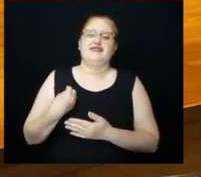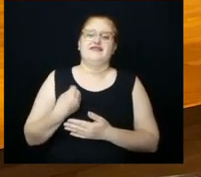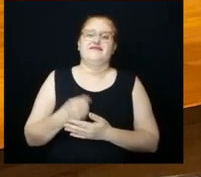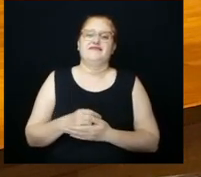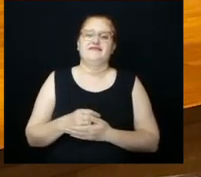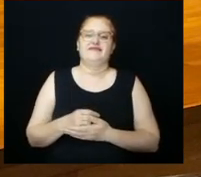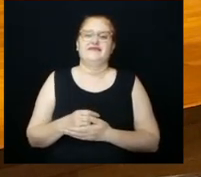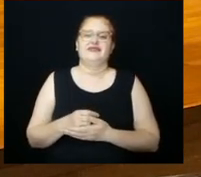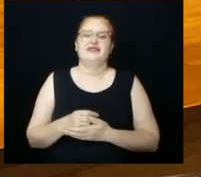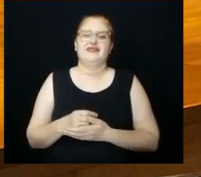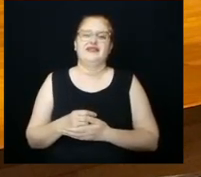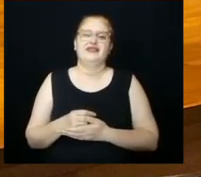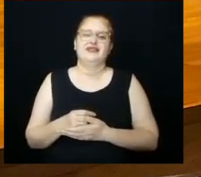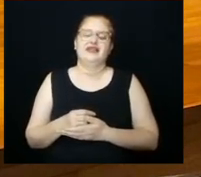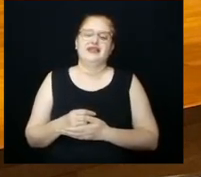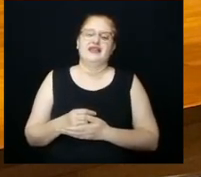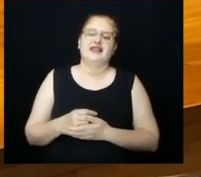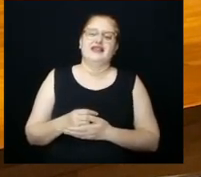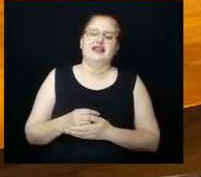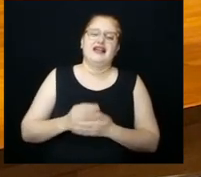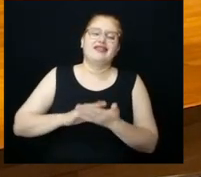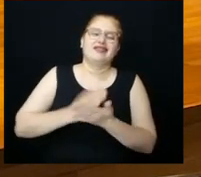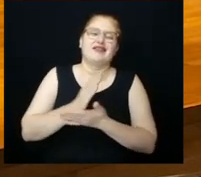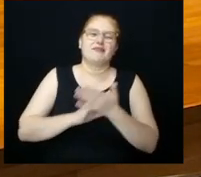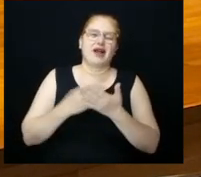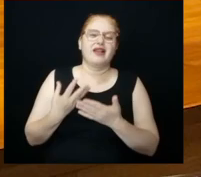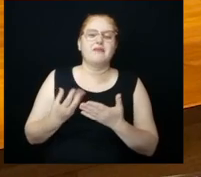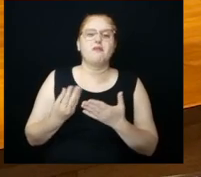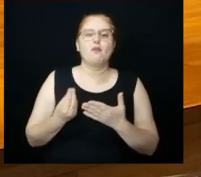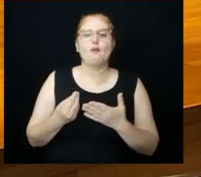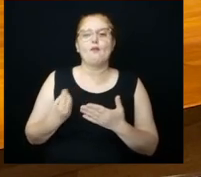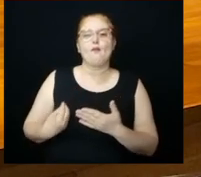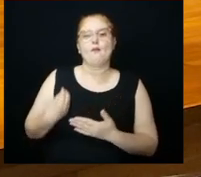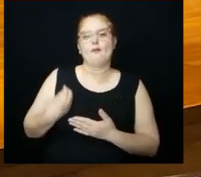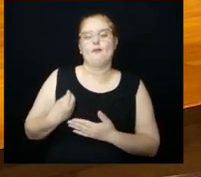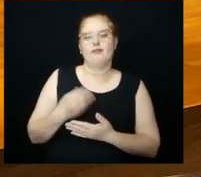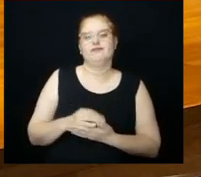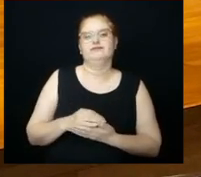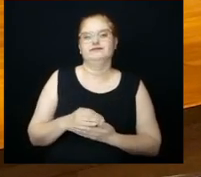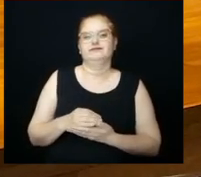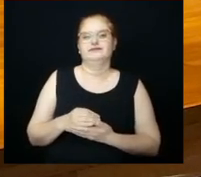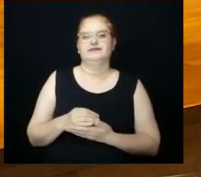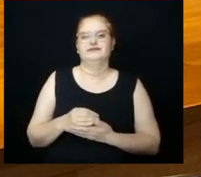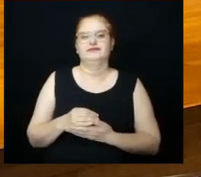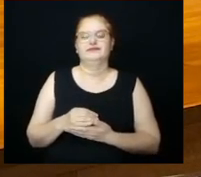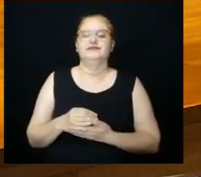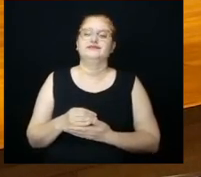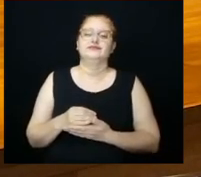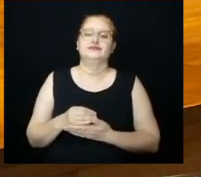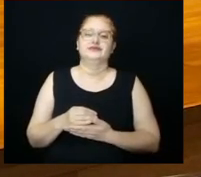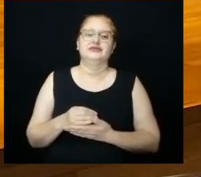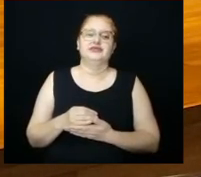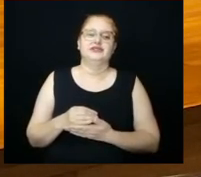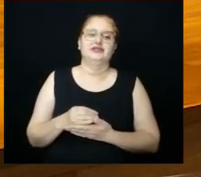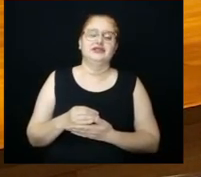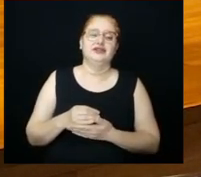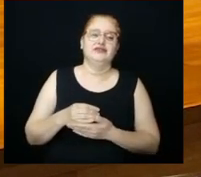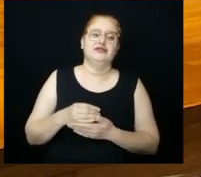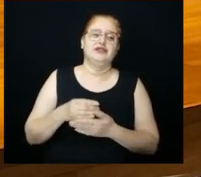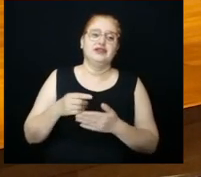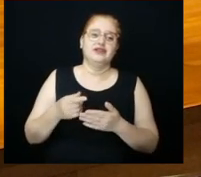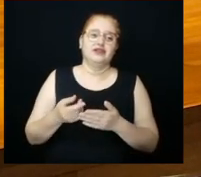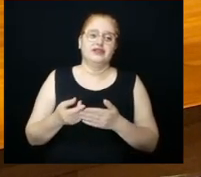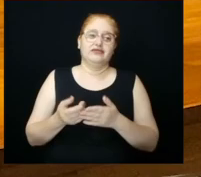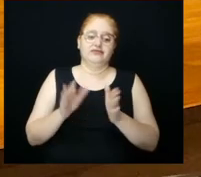que é atrapalha, o Manique é muito, atrapalha muito. Saem a enterrar os cadáveres. Não vão